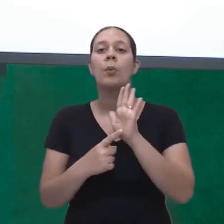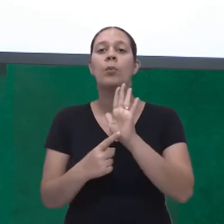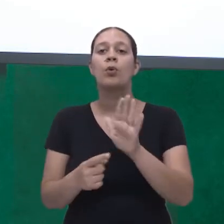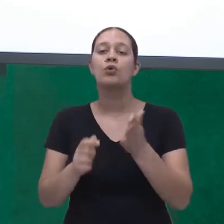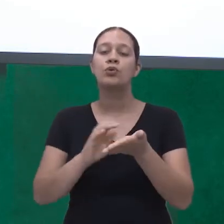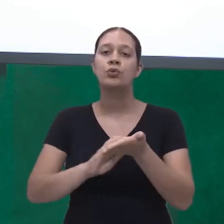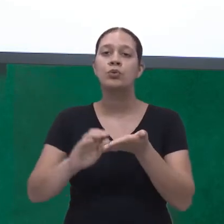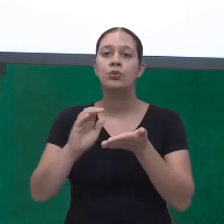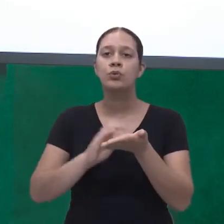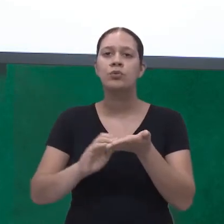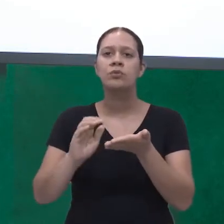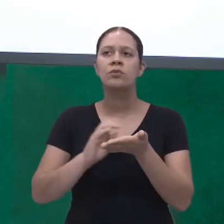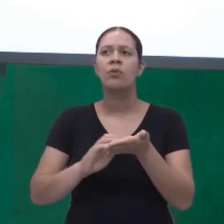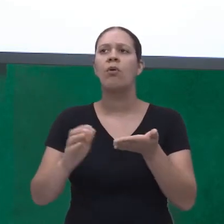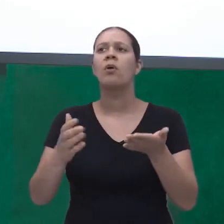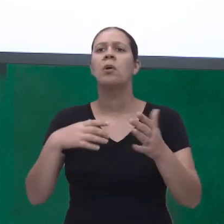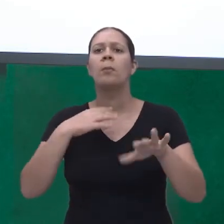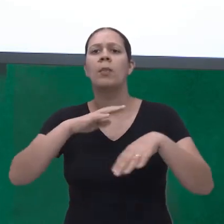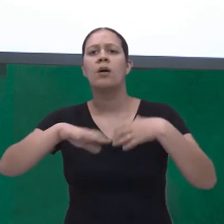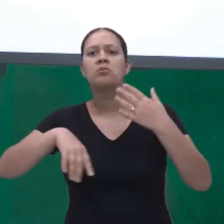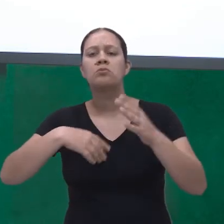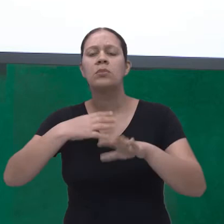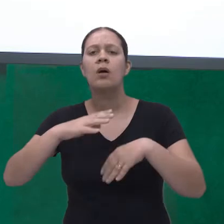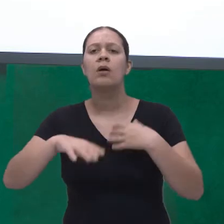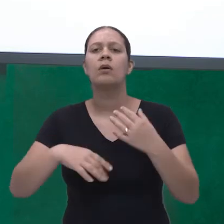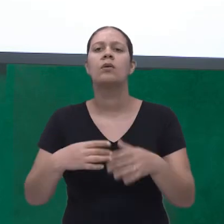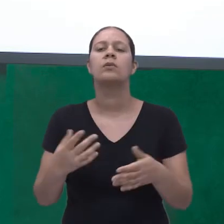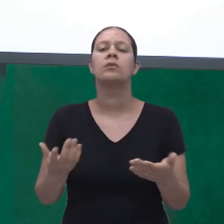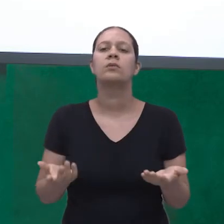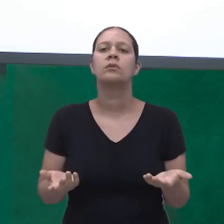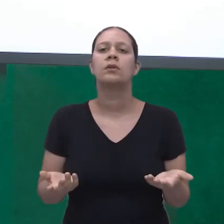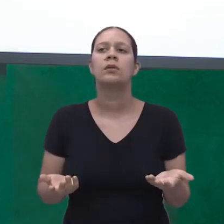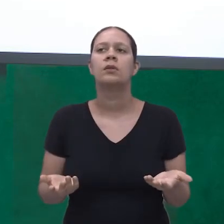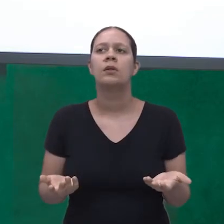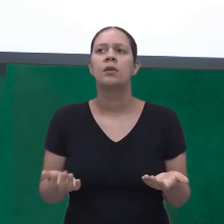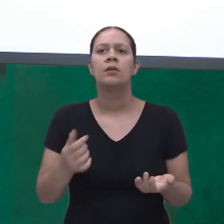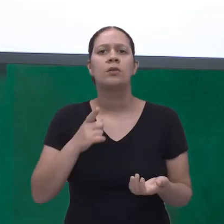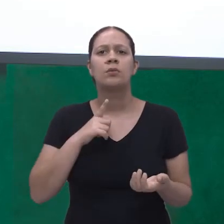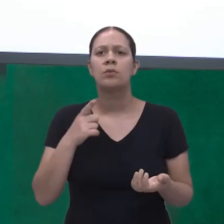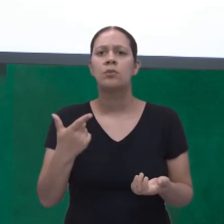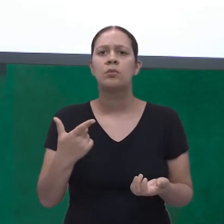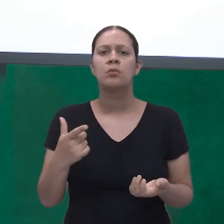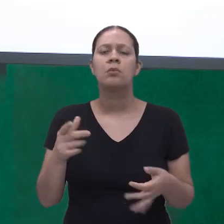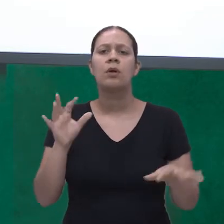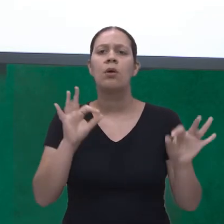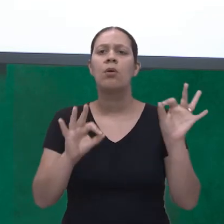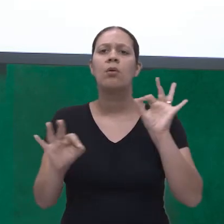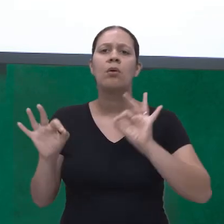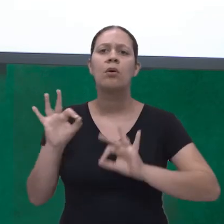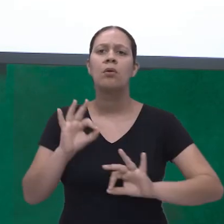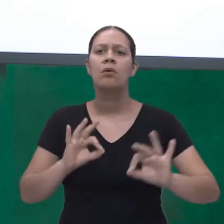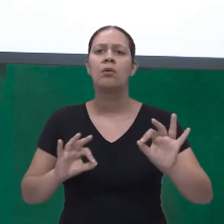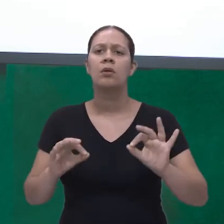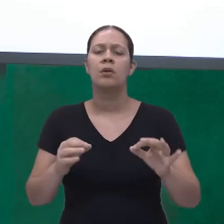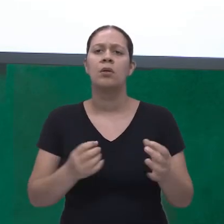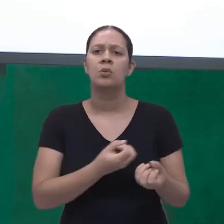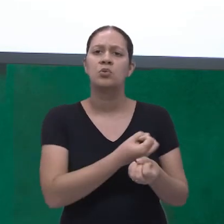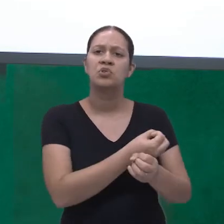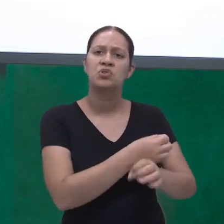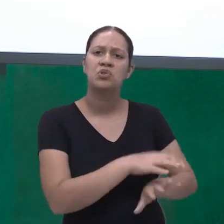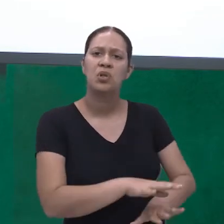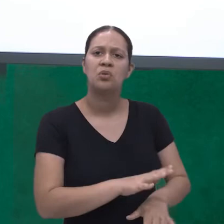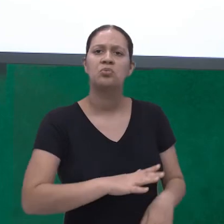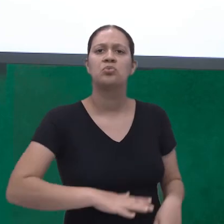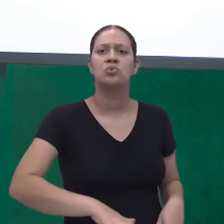mostra um escritório totalmente bagunçado, né? Que escritório desorganizado, olha o lixeiro como é que tá no chão, o